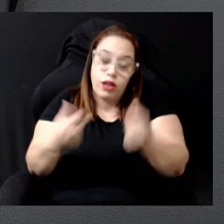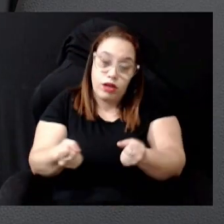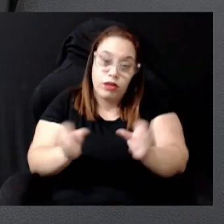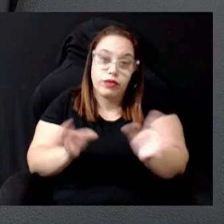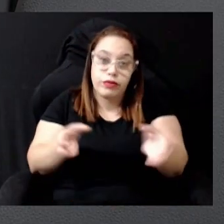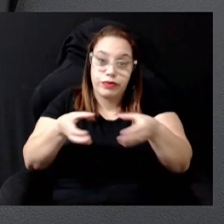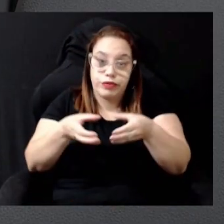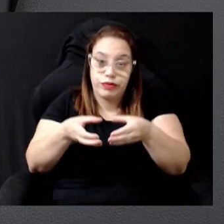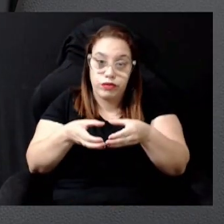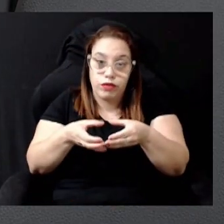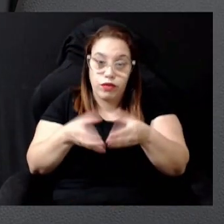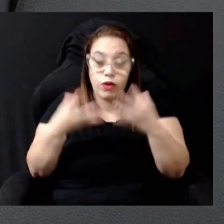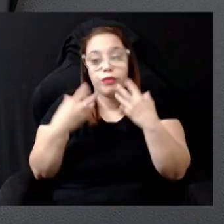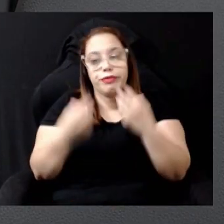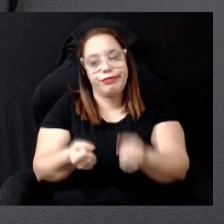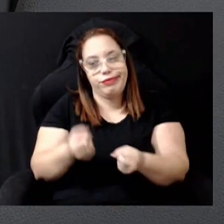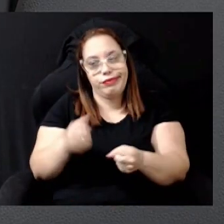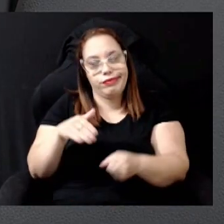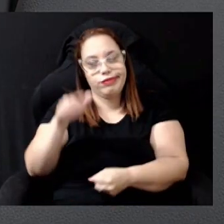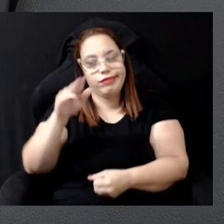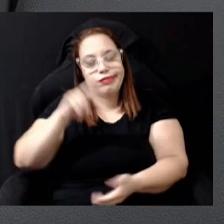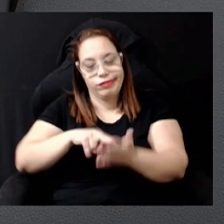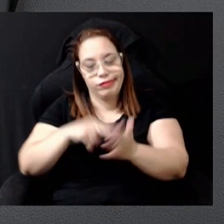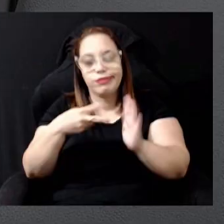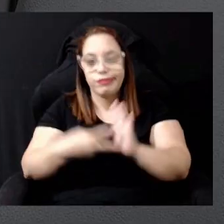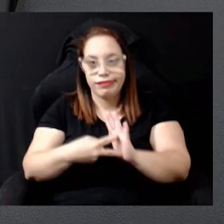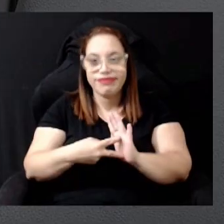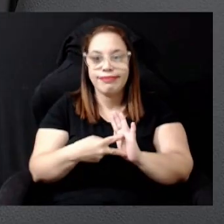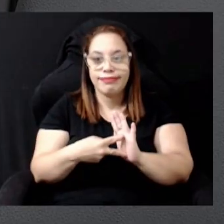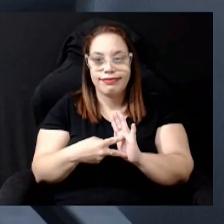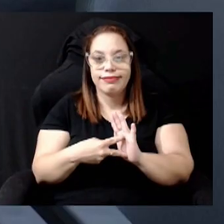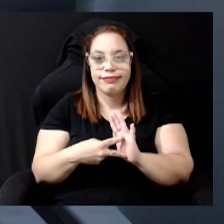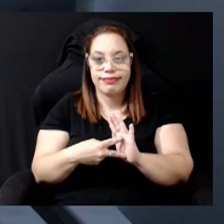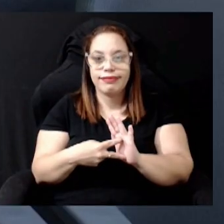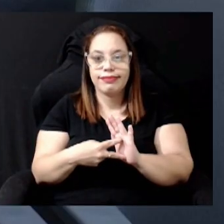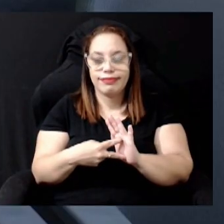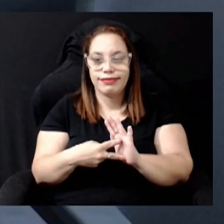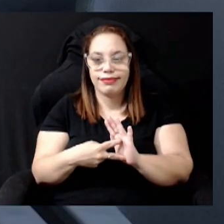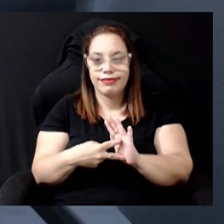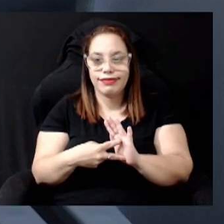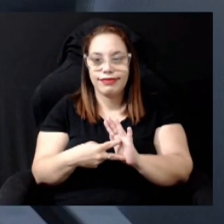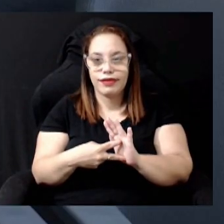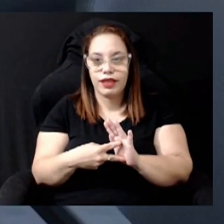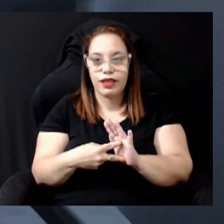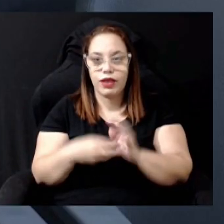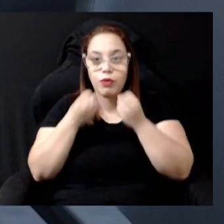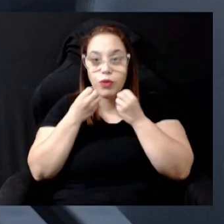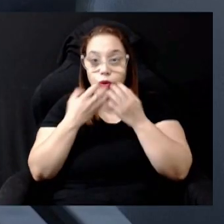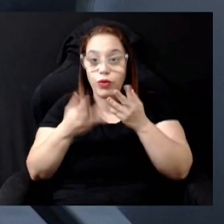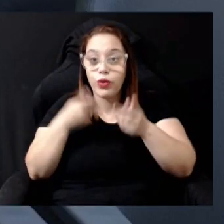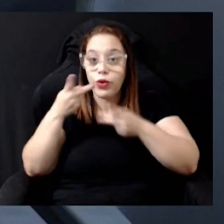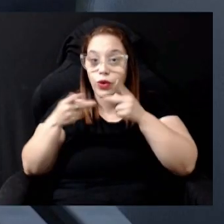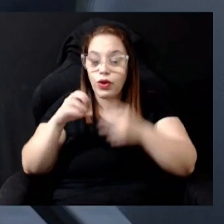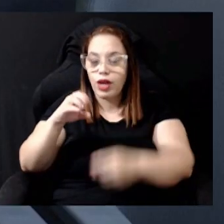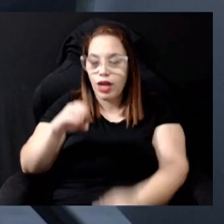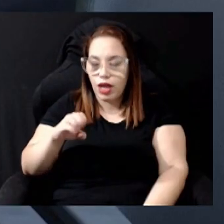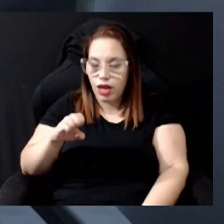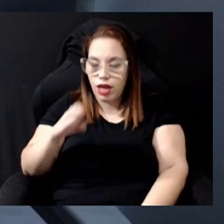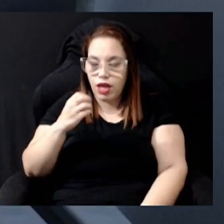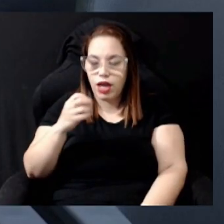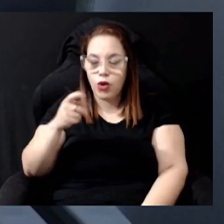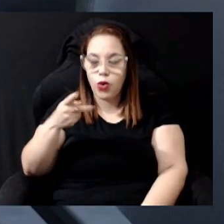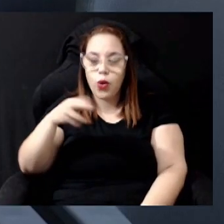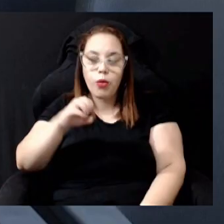ganho muito significativo e certamente melhorar a qualidade de vida. Bom, então falando em ecoponto, acho que a gente precisa falar também